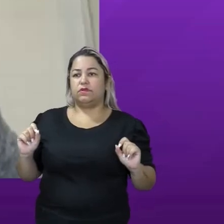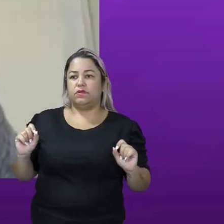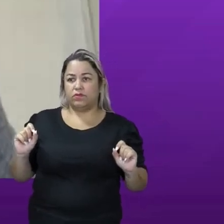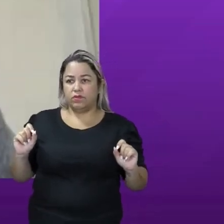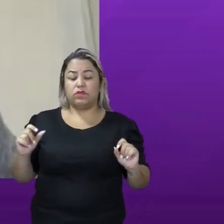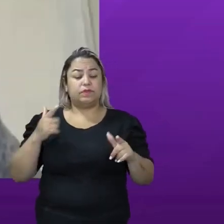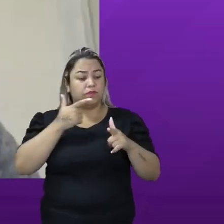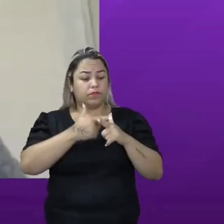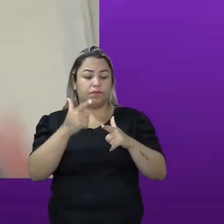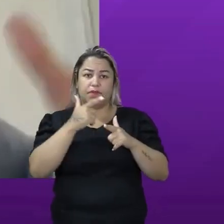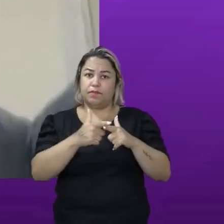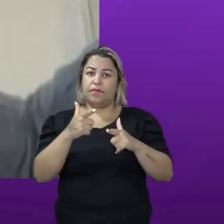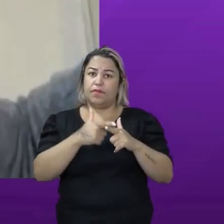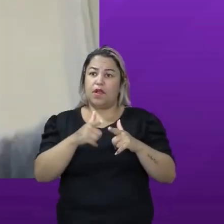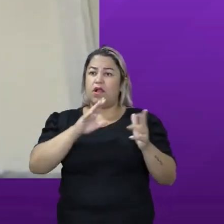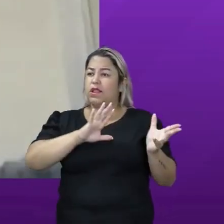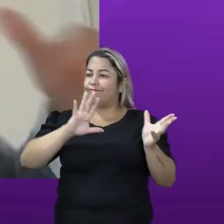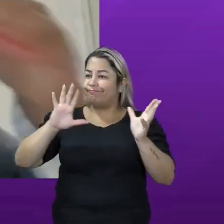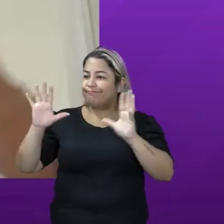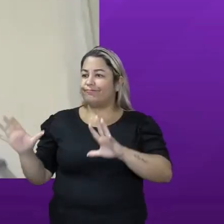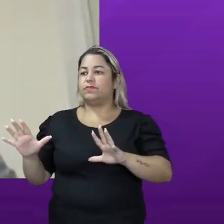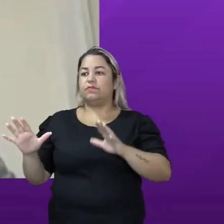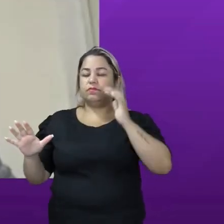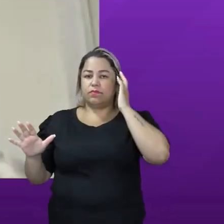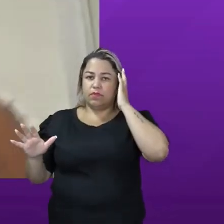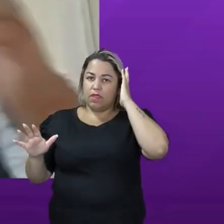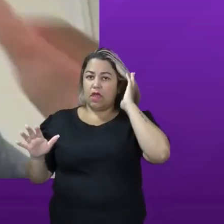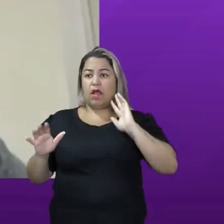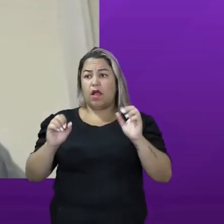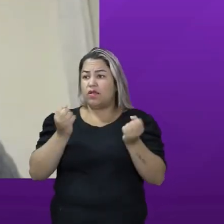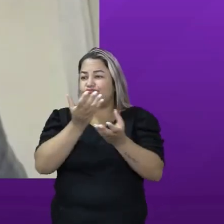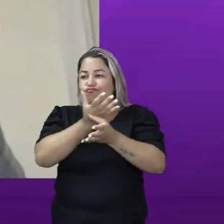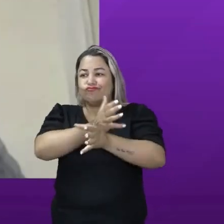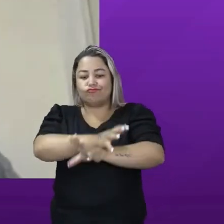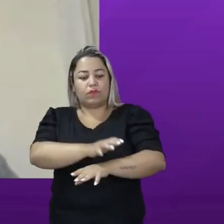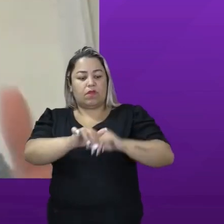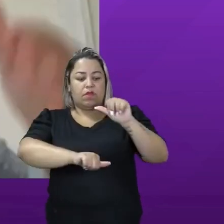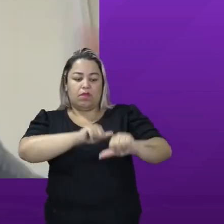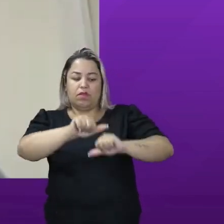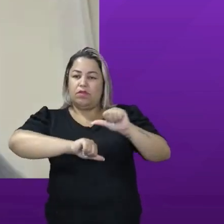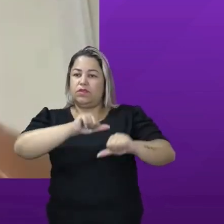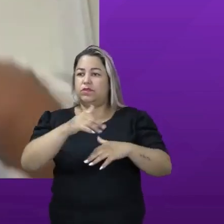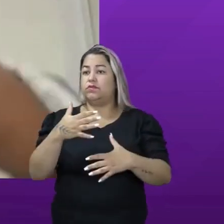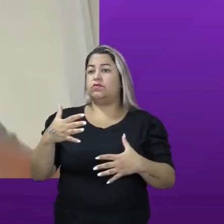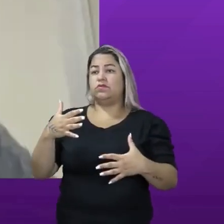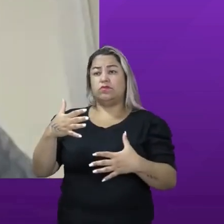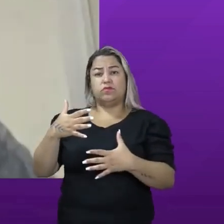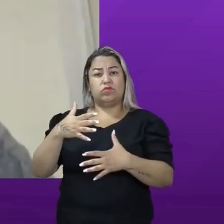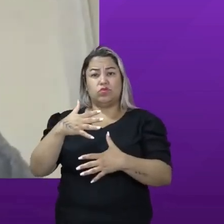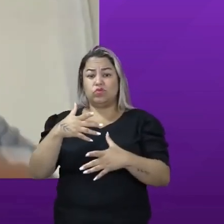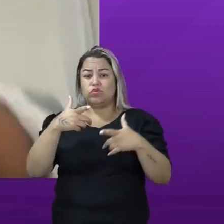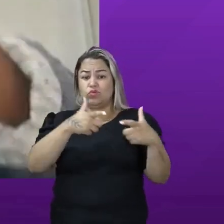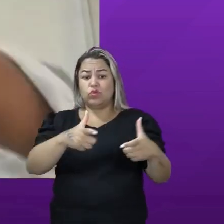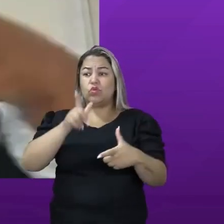do problema, que são os eventos extremos, mas também as secas, as mudanças dos corpos hídricos, dos leitos